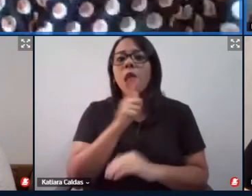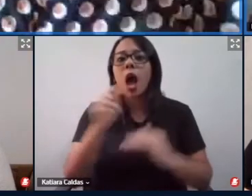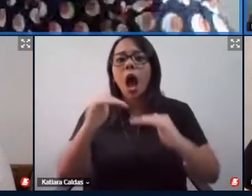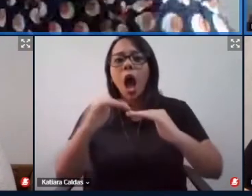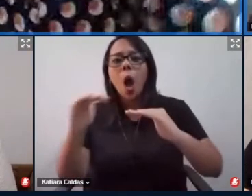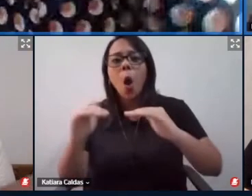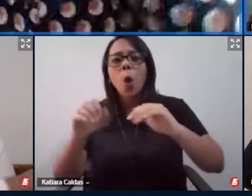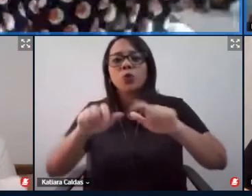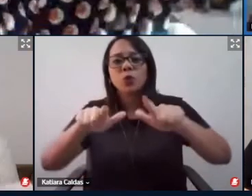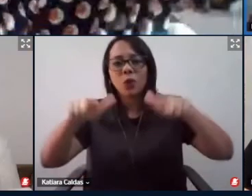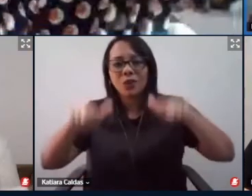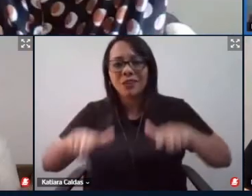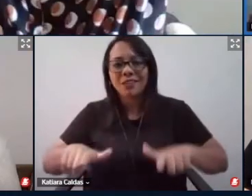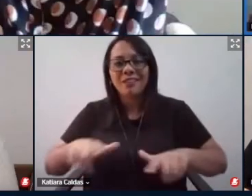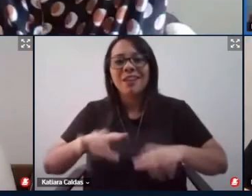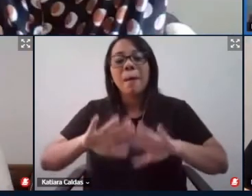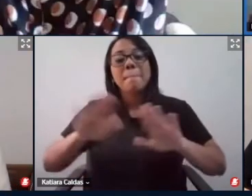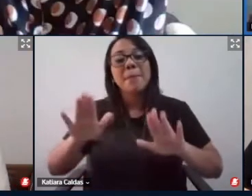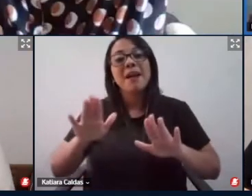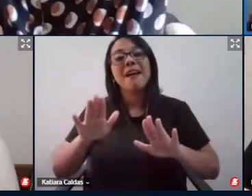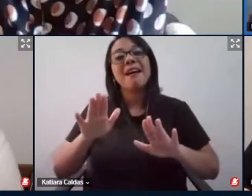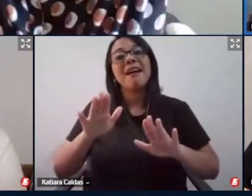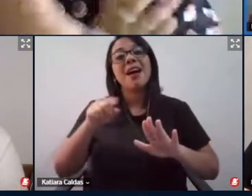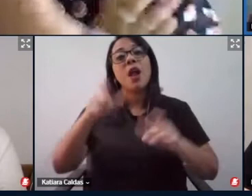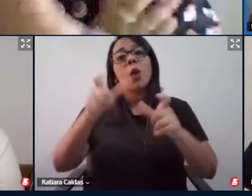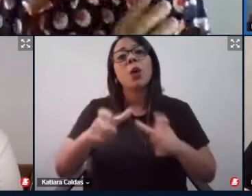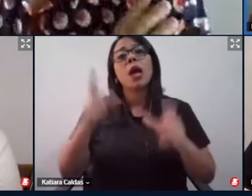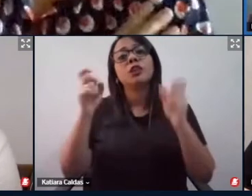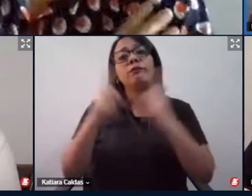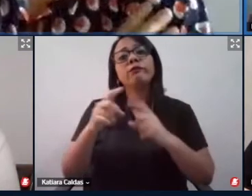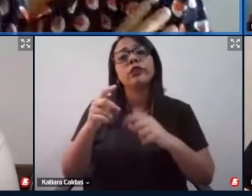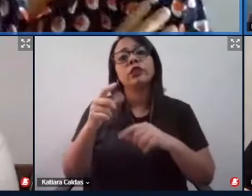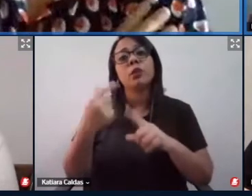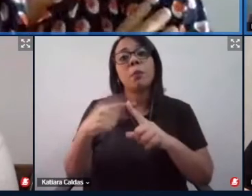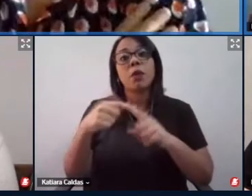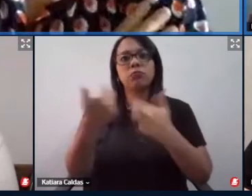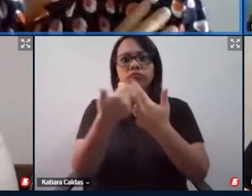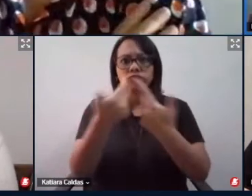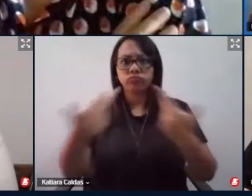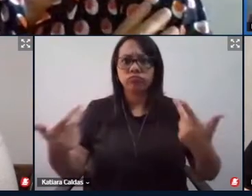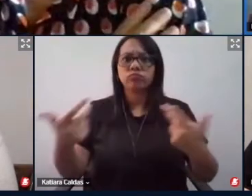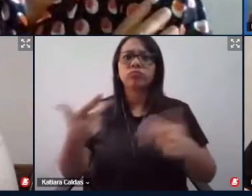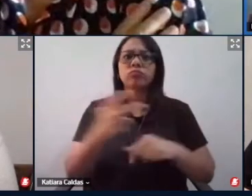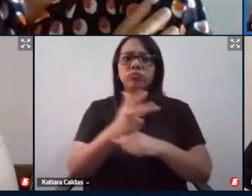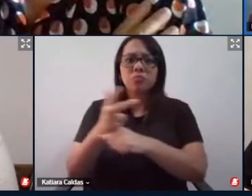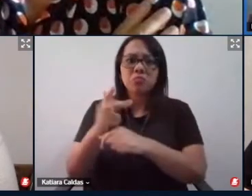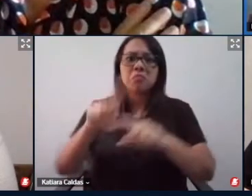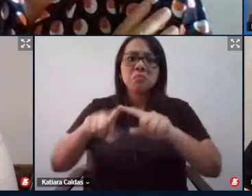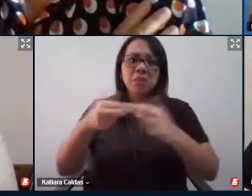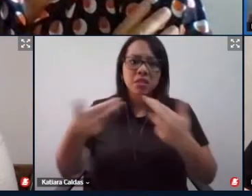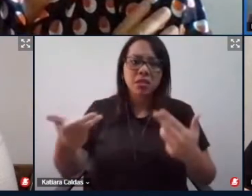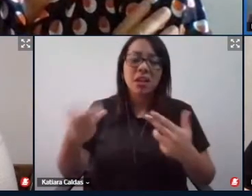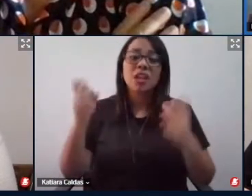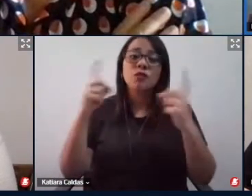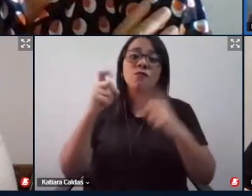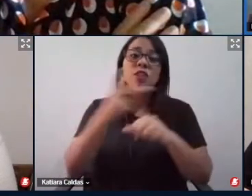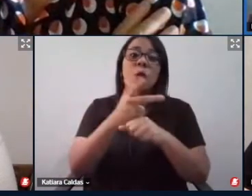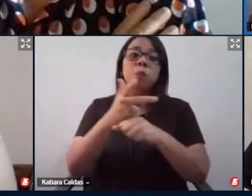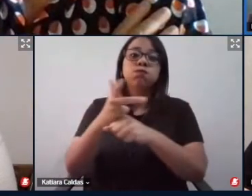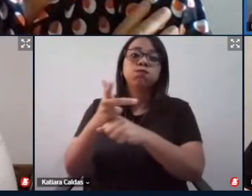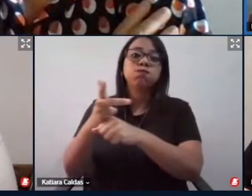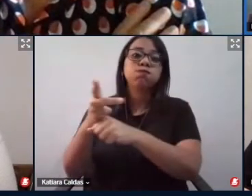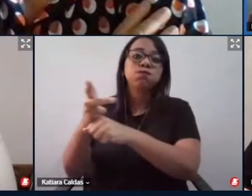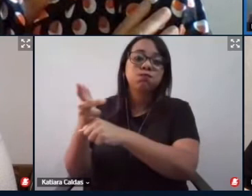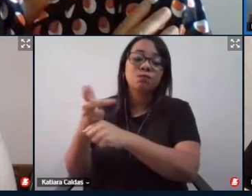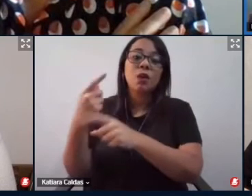um laboratório difícil de gravar, tem peças boas, mas é mais difícil de fazer gravação ali, porque fica num